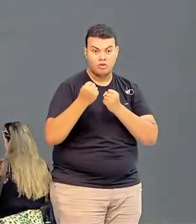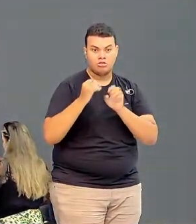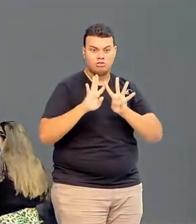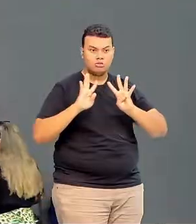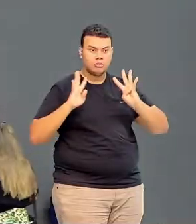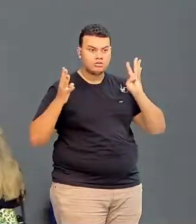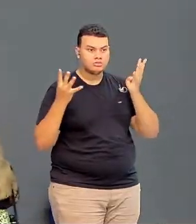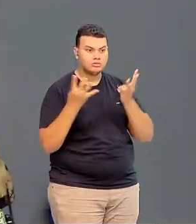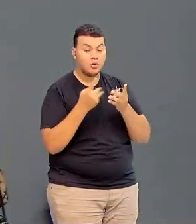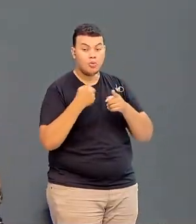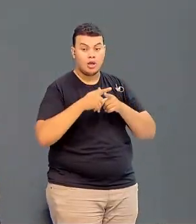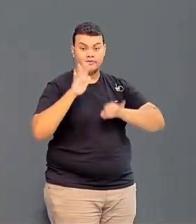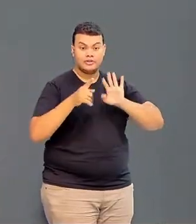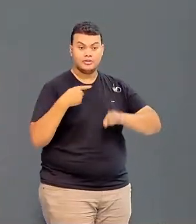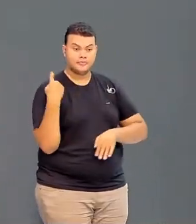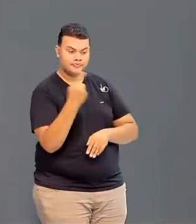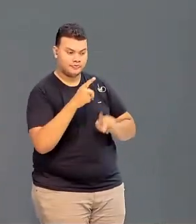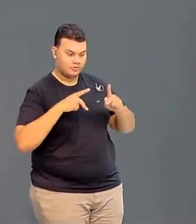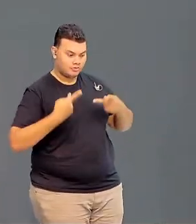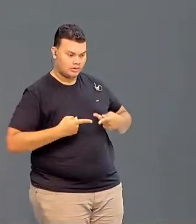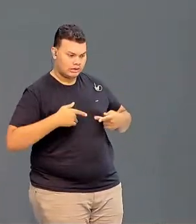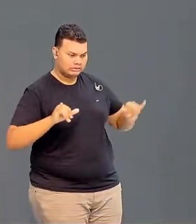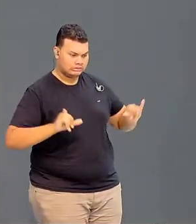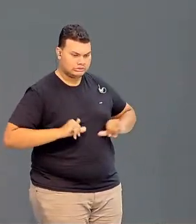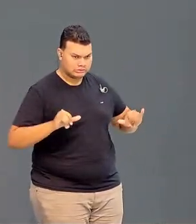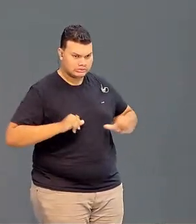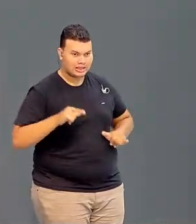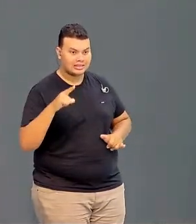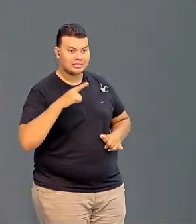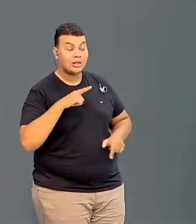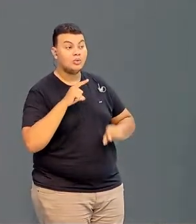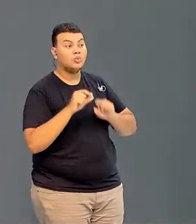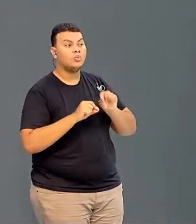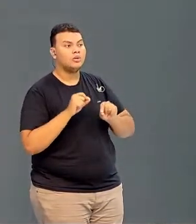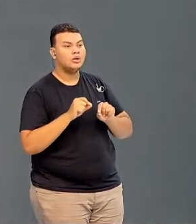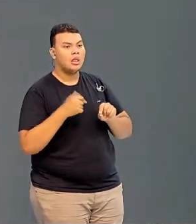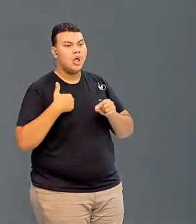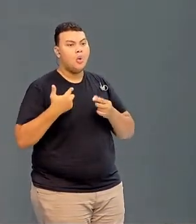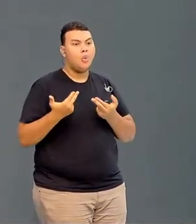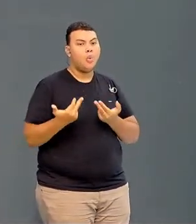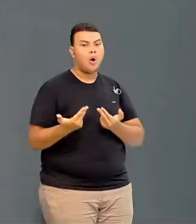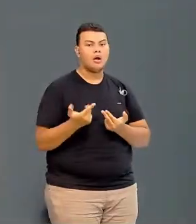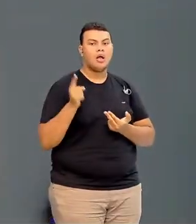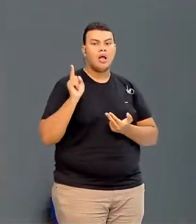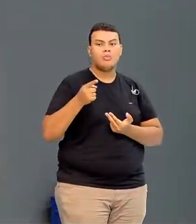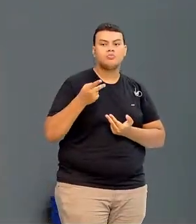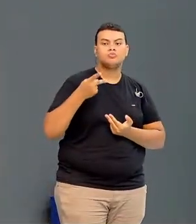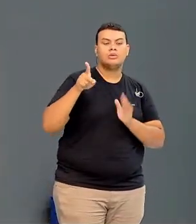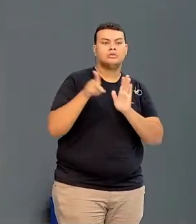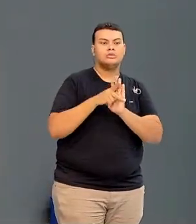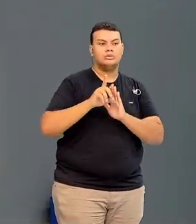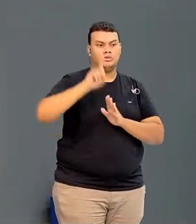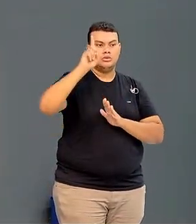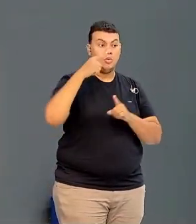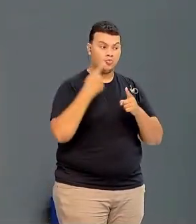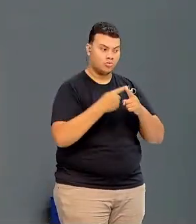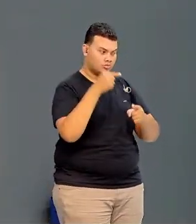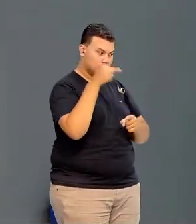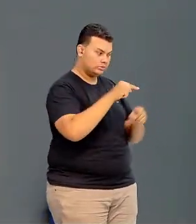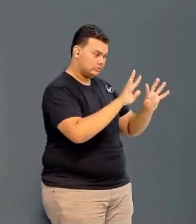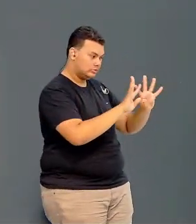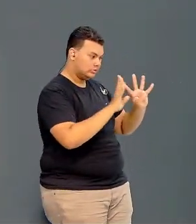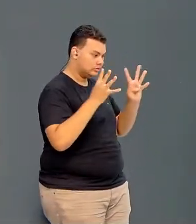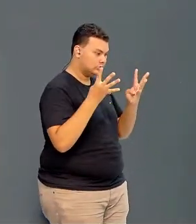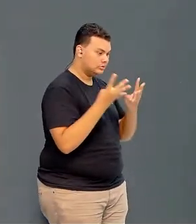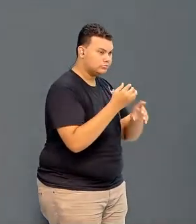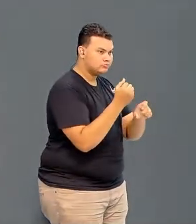o ser humano sofre, irmãos, ele está tentando estar no lugar que não é dele, é o lugar de Deus, porque uma fortaleza foi